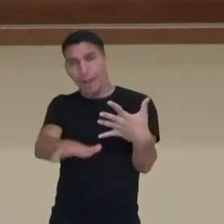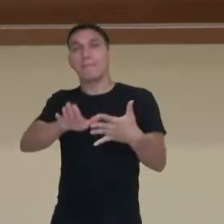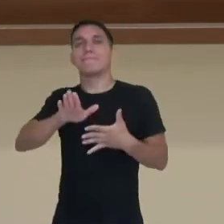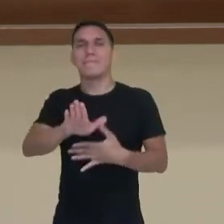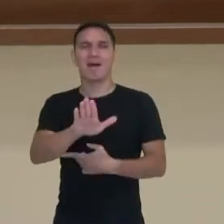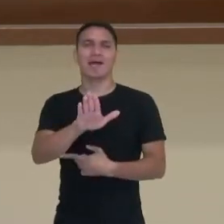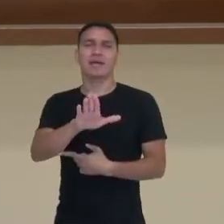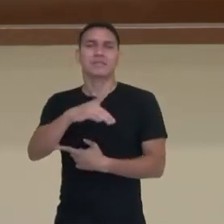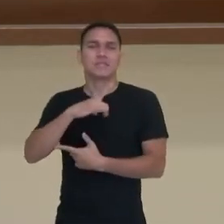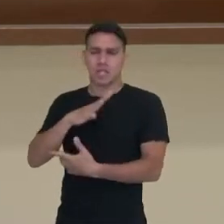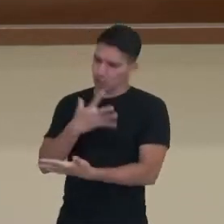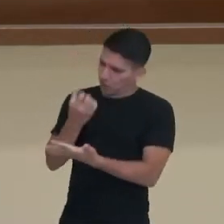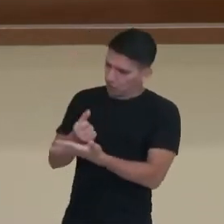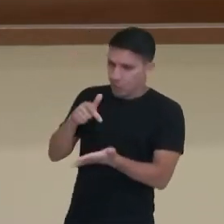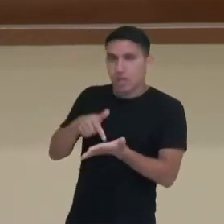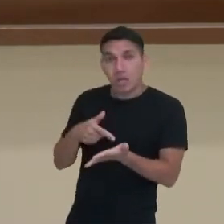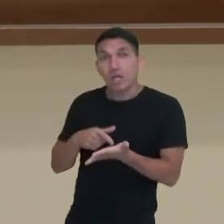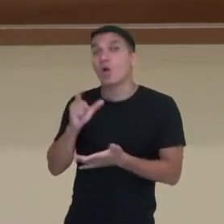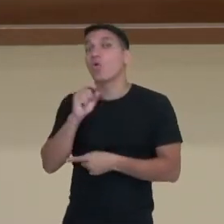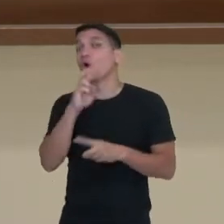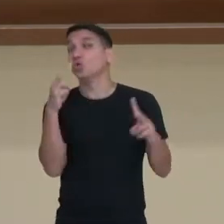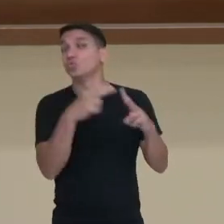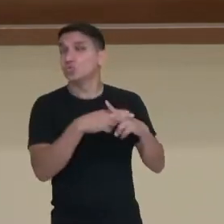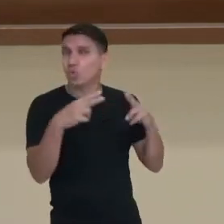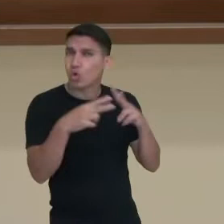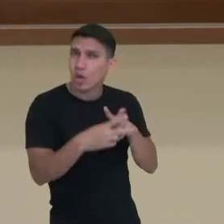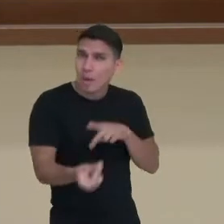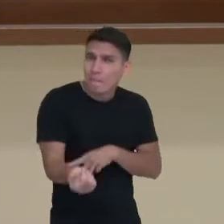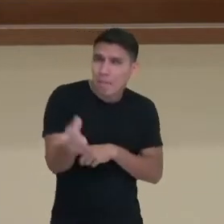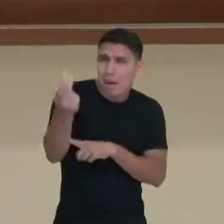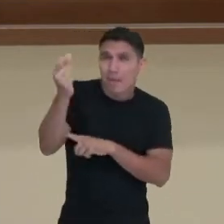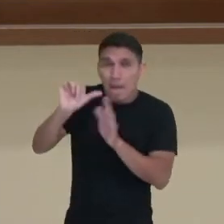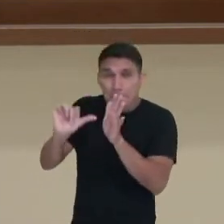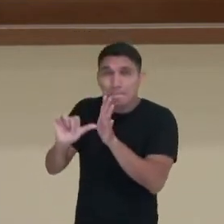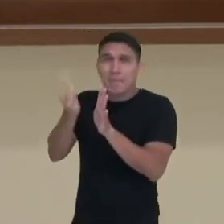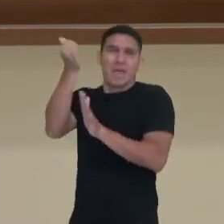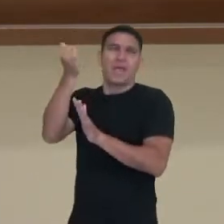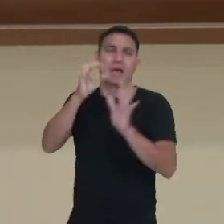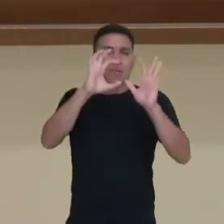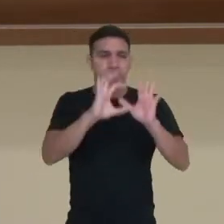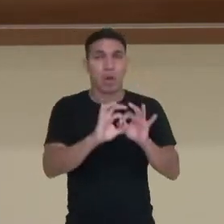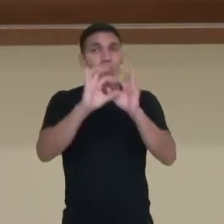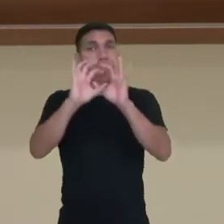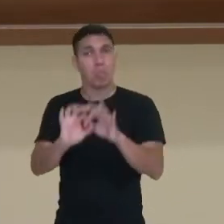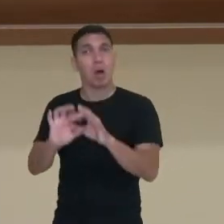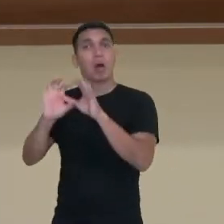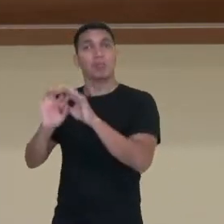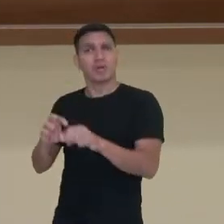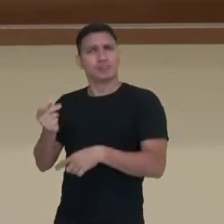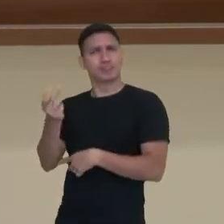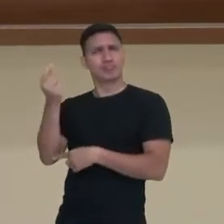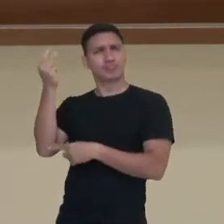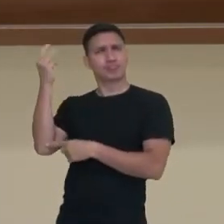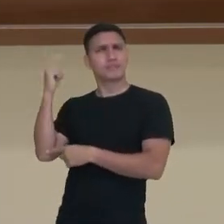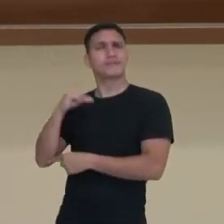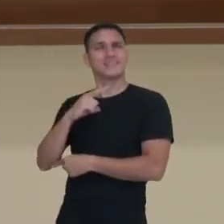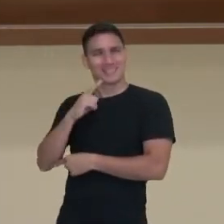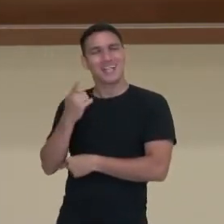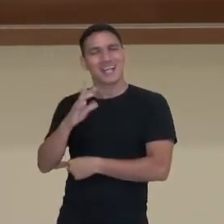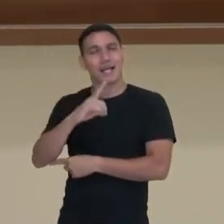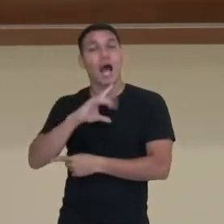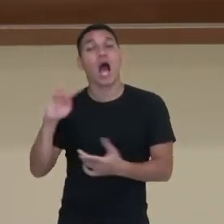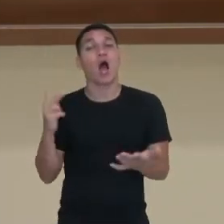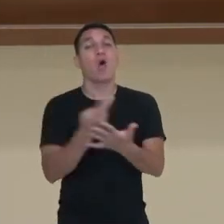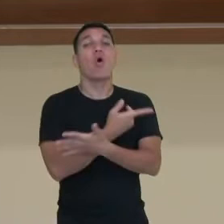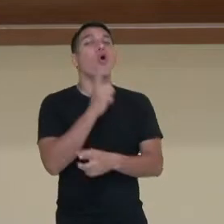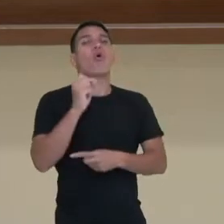temos registros de lutas lá nos primeiros Jogos Olímpicos da Antiguidade, aqueles Jogos